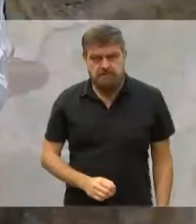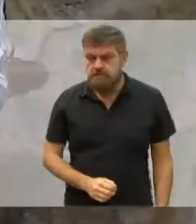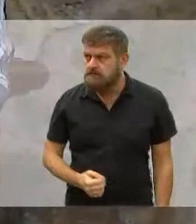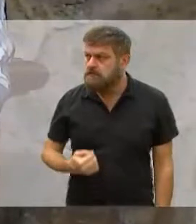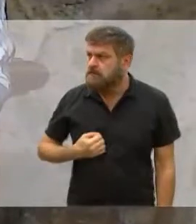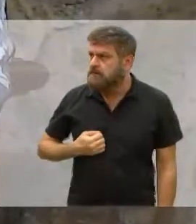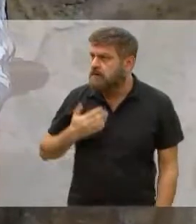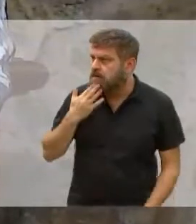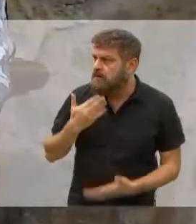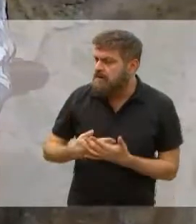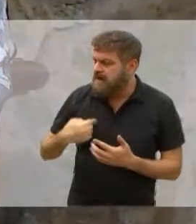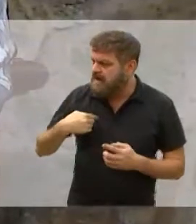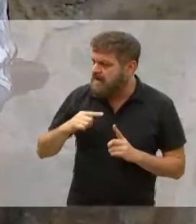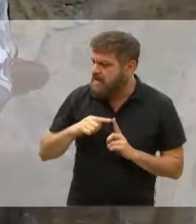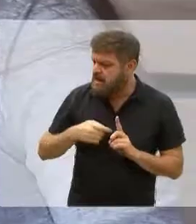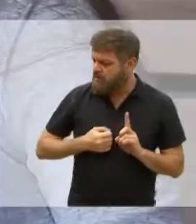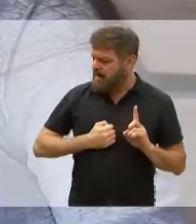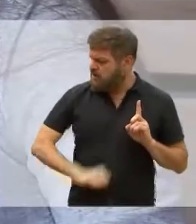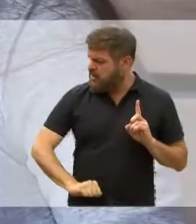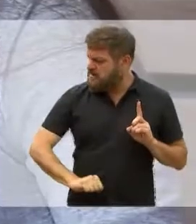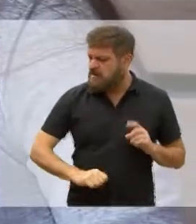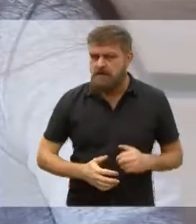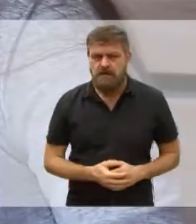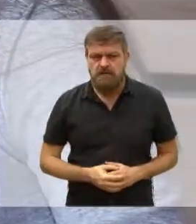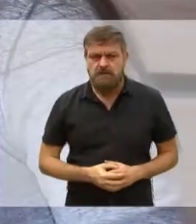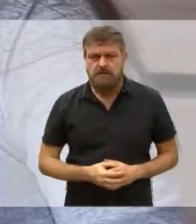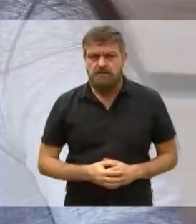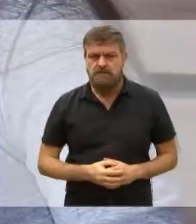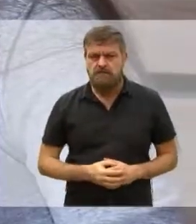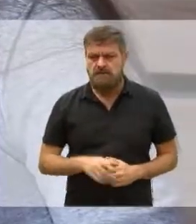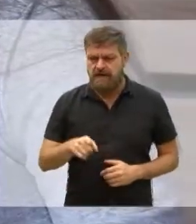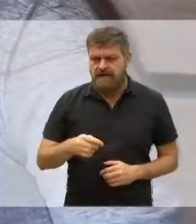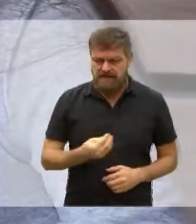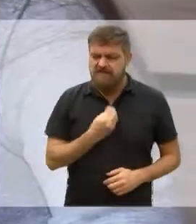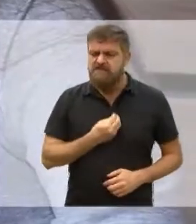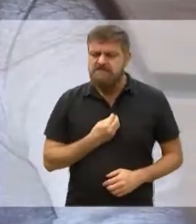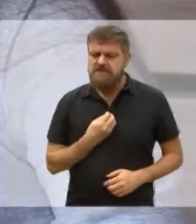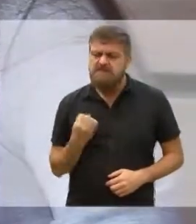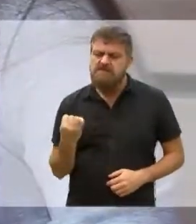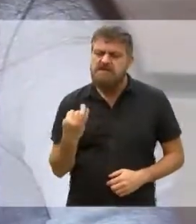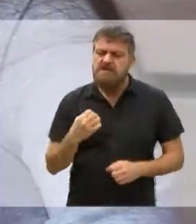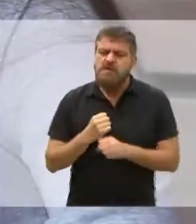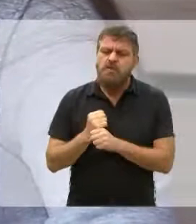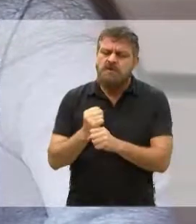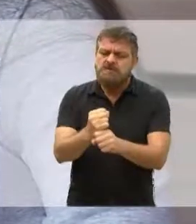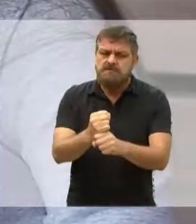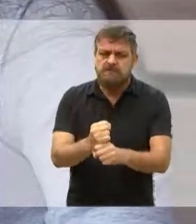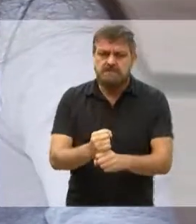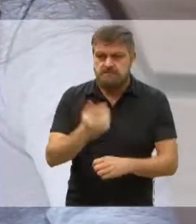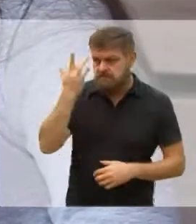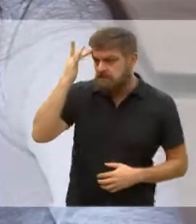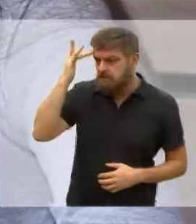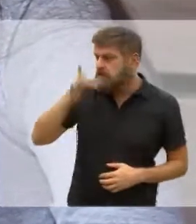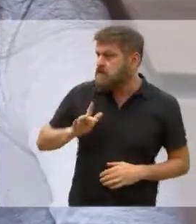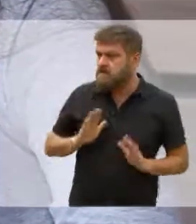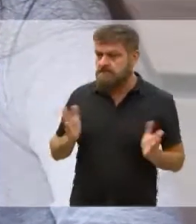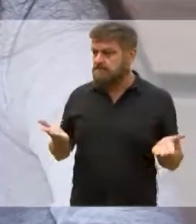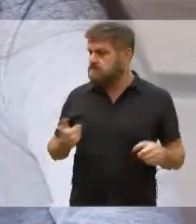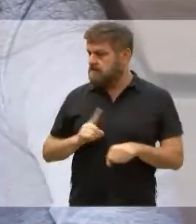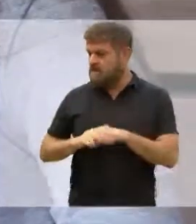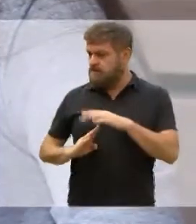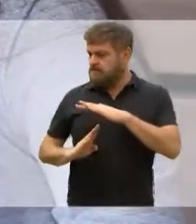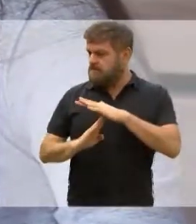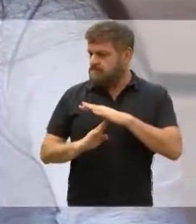criança? Ouvi coisas desse tipo. Colegas: quanto tempo dura? Eu falei: não sei, tô procurando a data